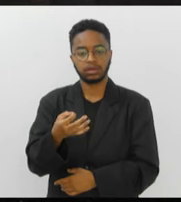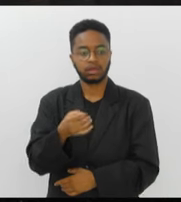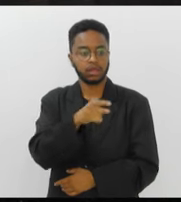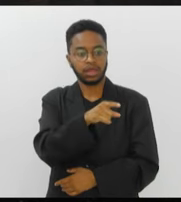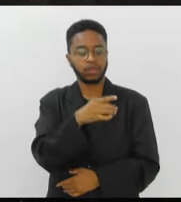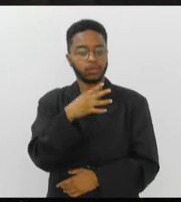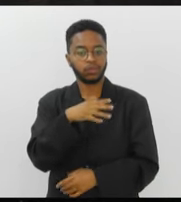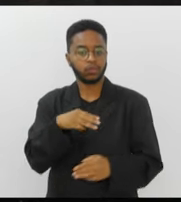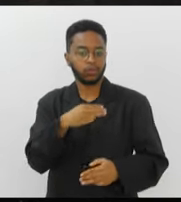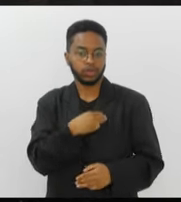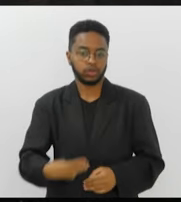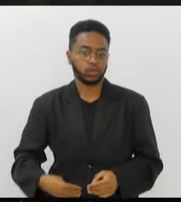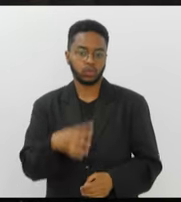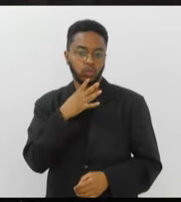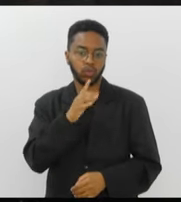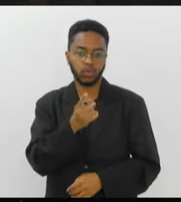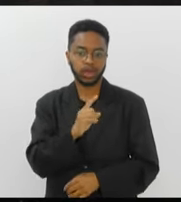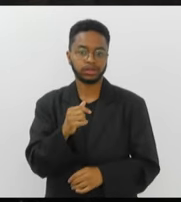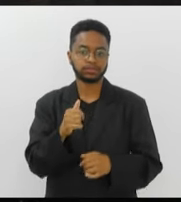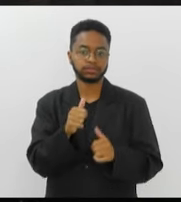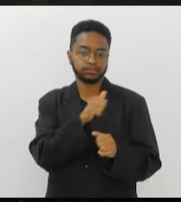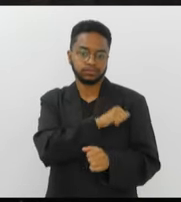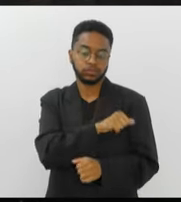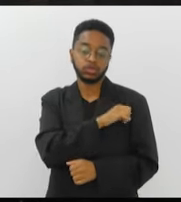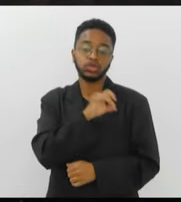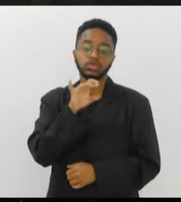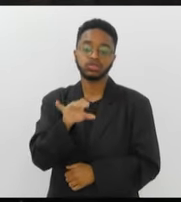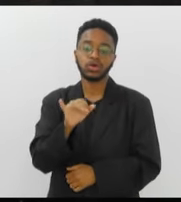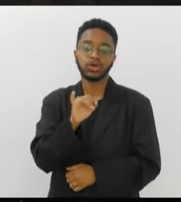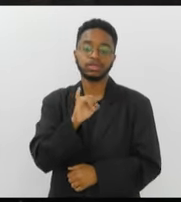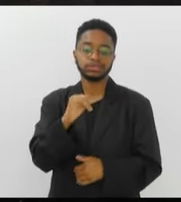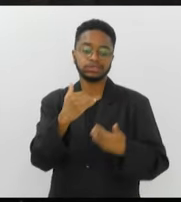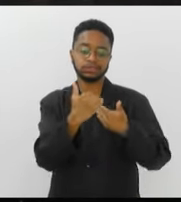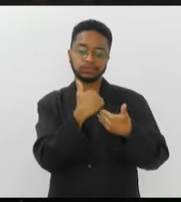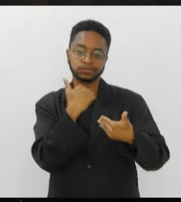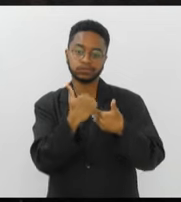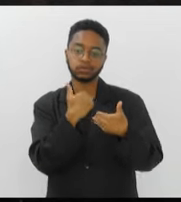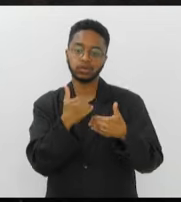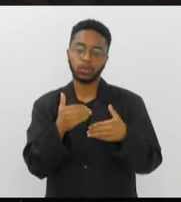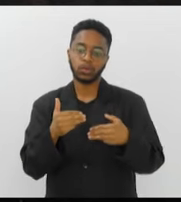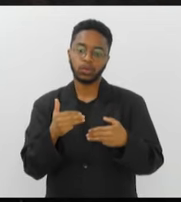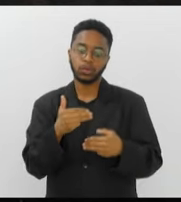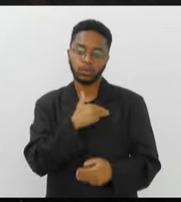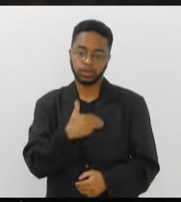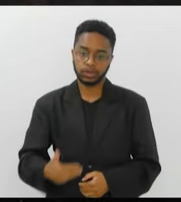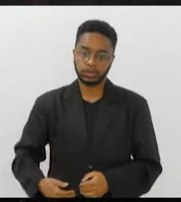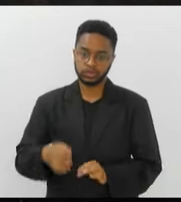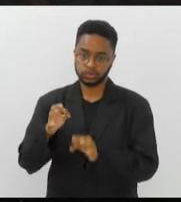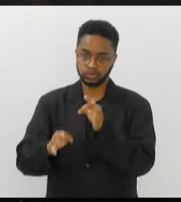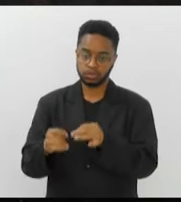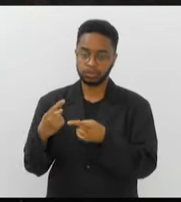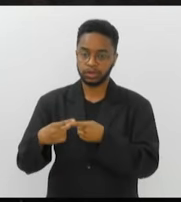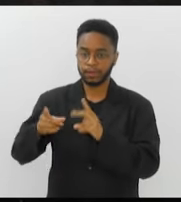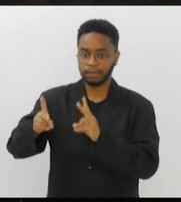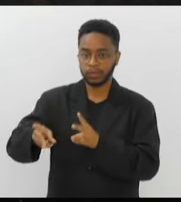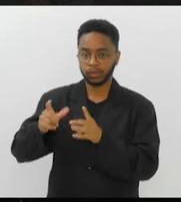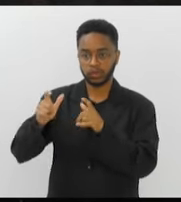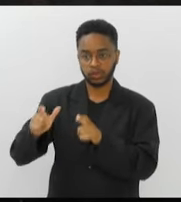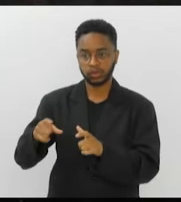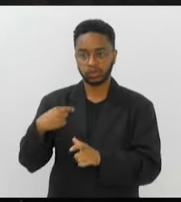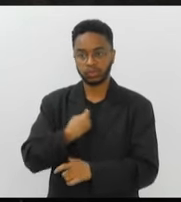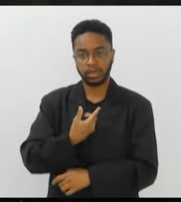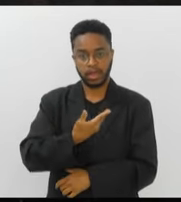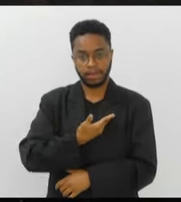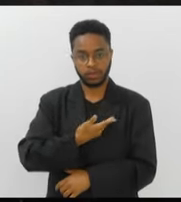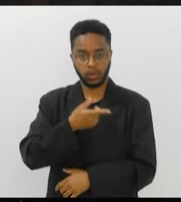Janeiro, só se ele pegou orientação com o ex-ministro da Justiça, que naquele mesmo lugar onde um amigo, um colega nosso, ontem